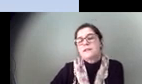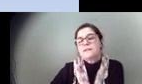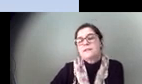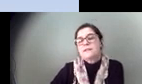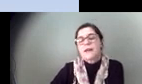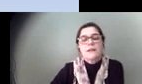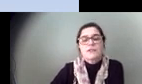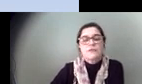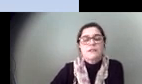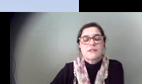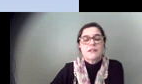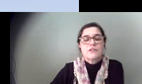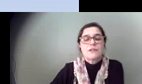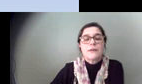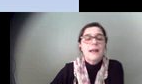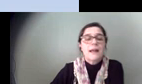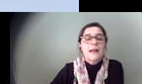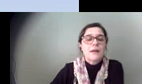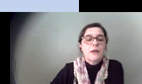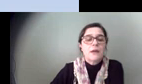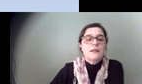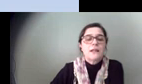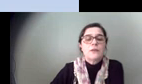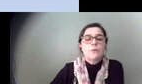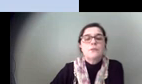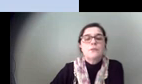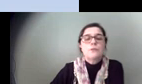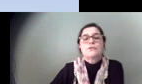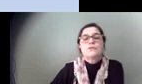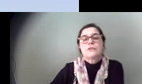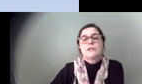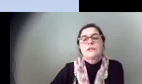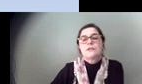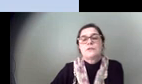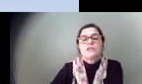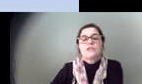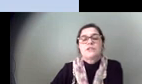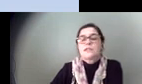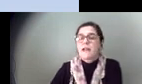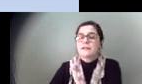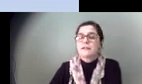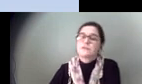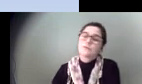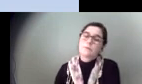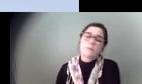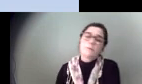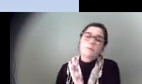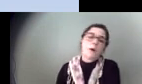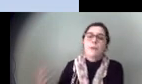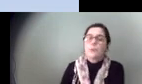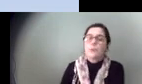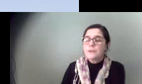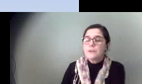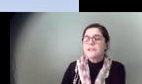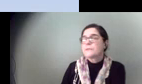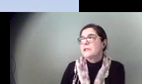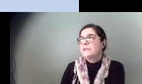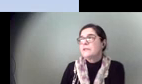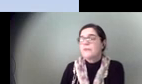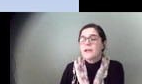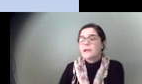para evidenciar a prática docente. Então, é claro que nenhum professor coordenador vai chegar de uma hora para